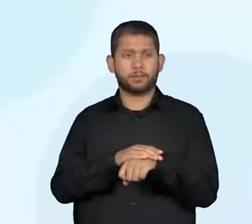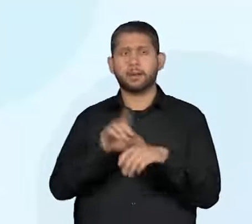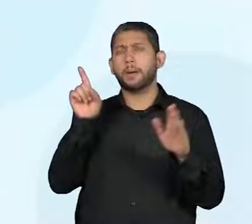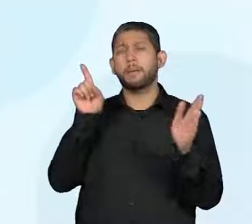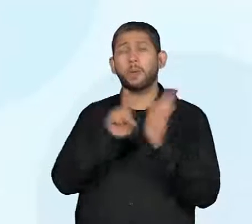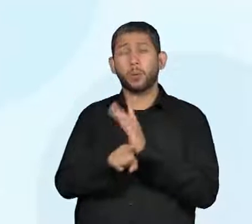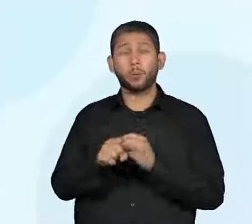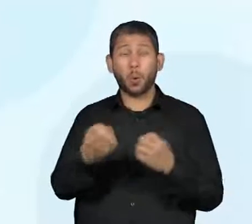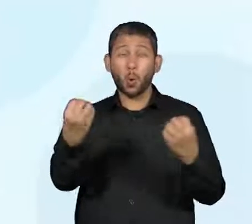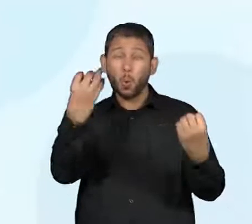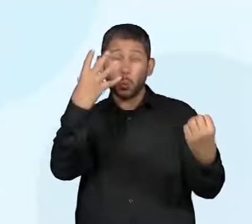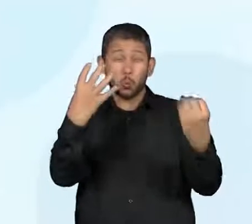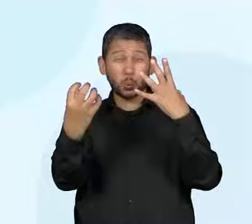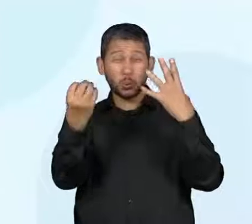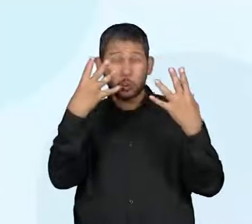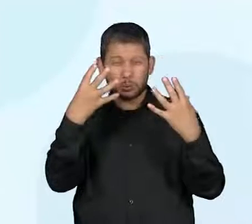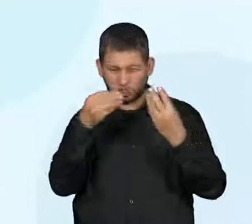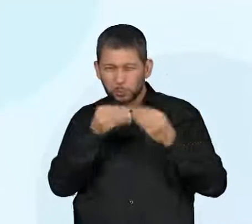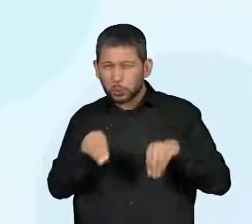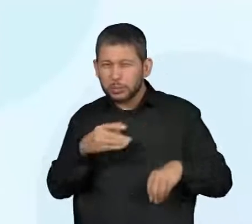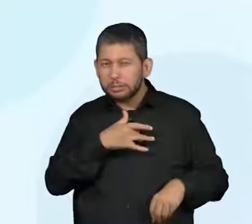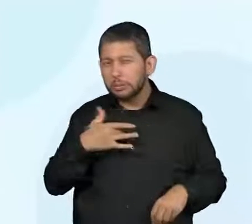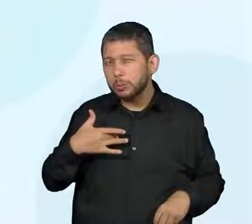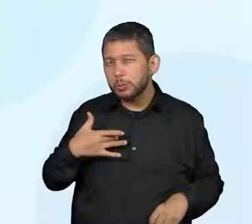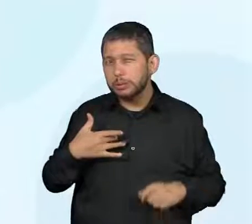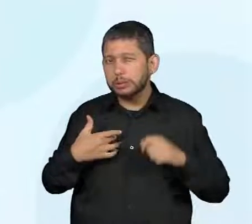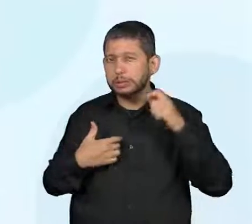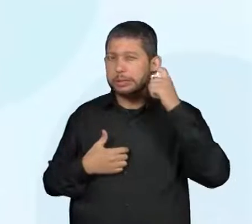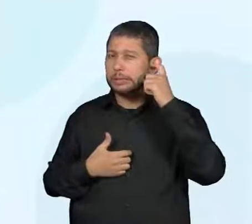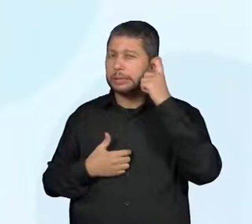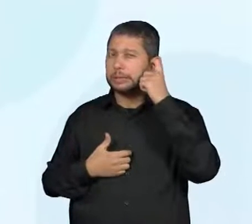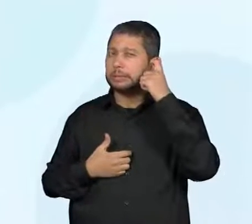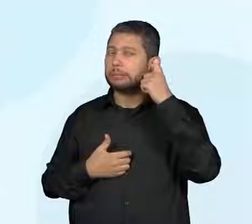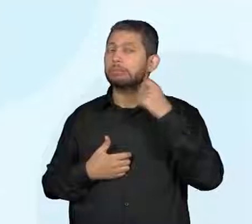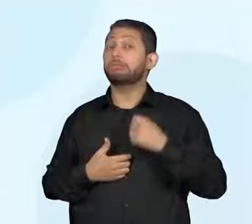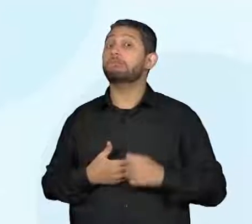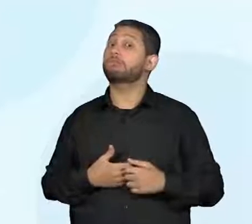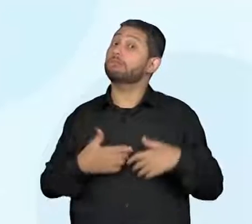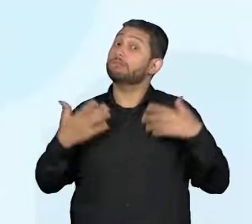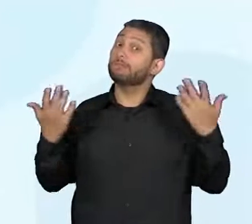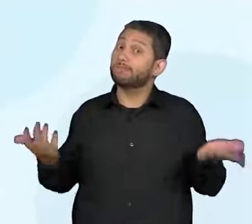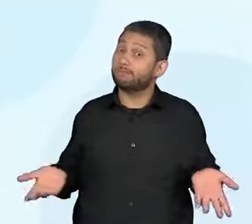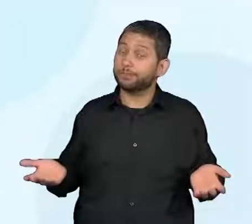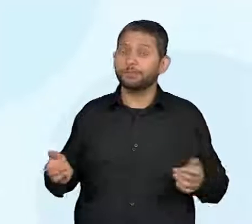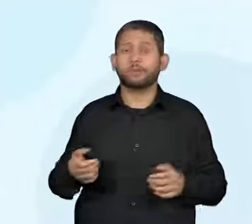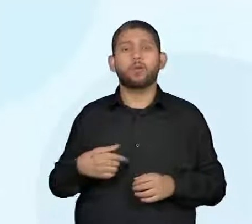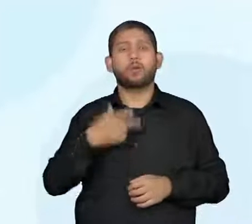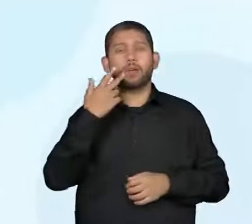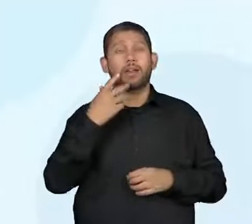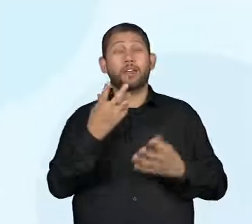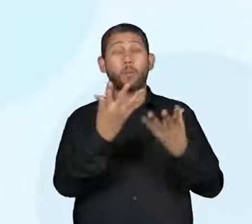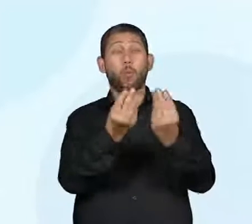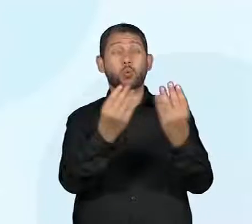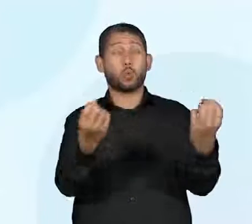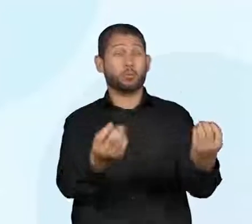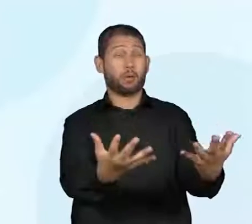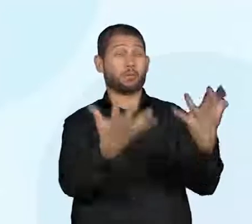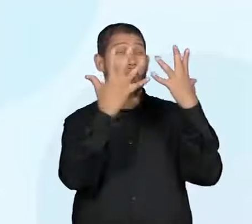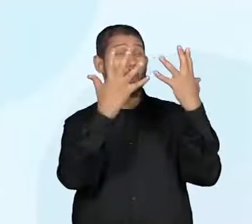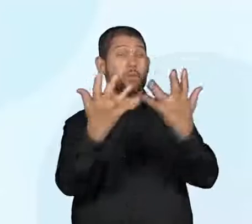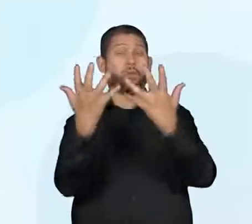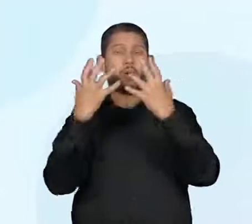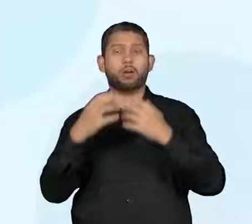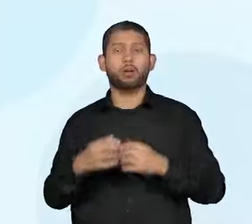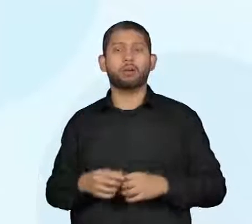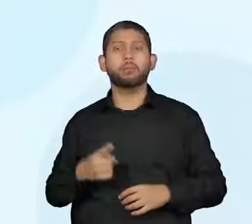em excesso é poluição? Ah, então lá nós estávamos falando mais da poluição visual e tal, não é? Mas e